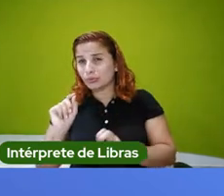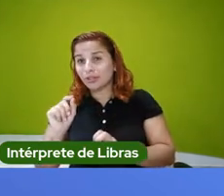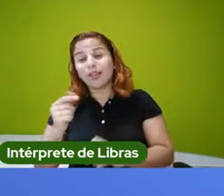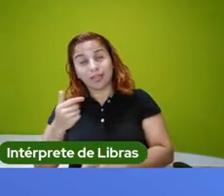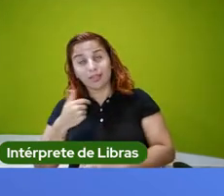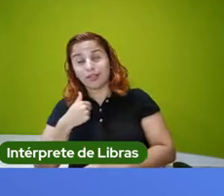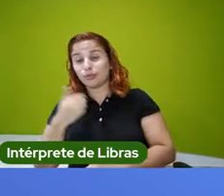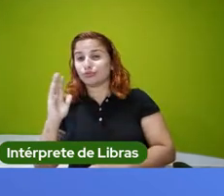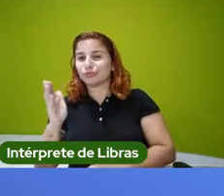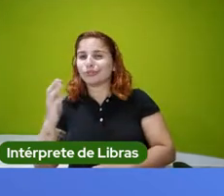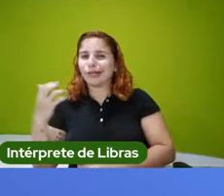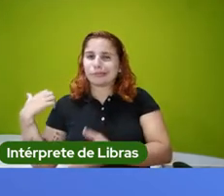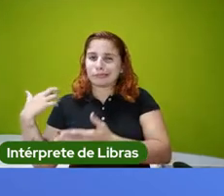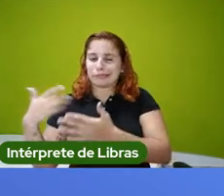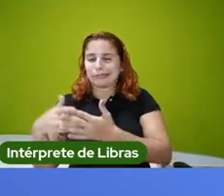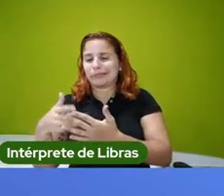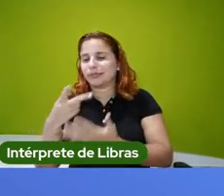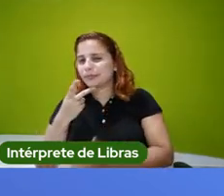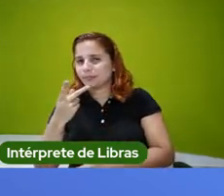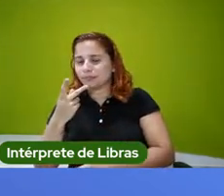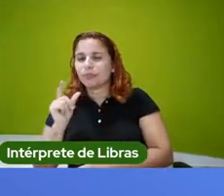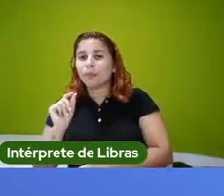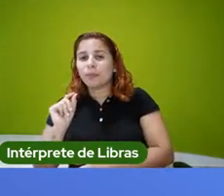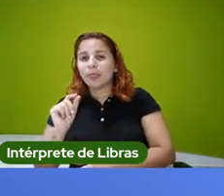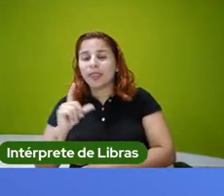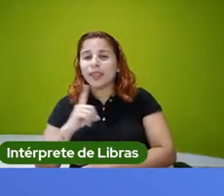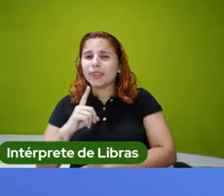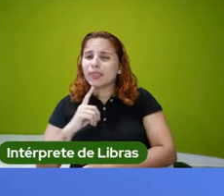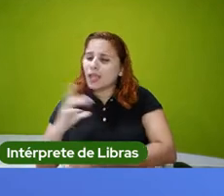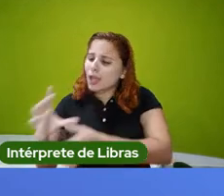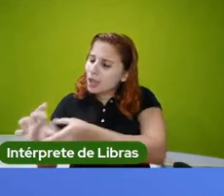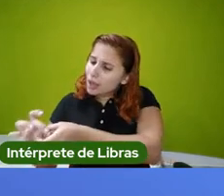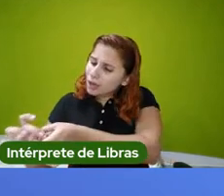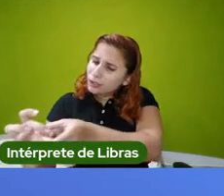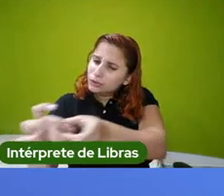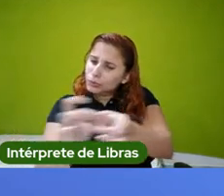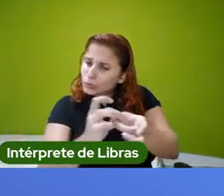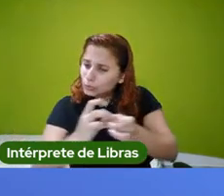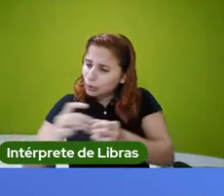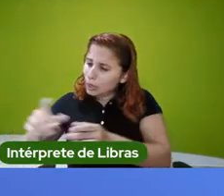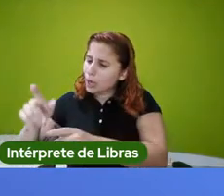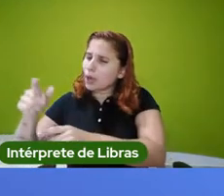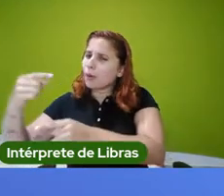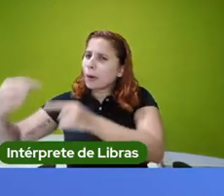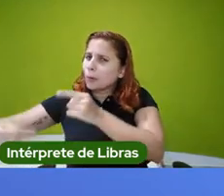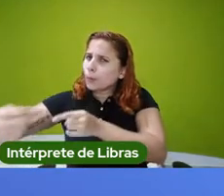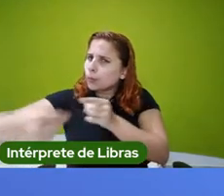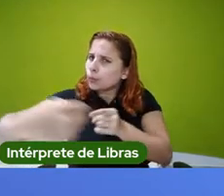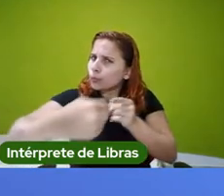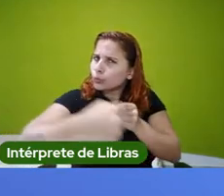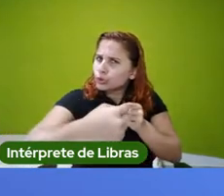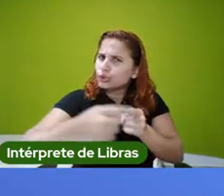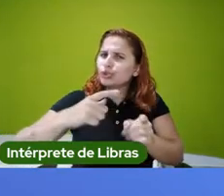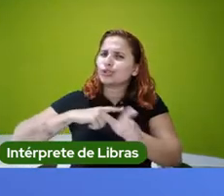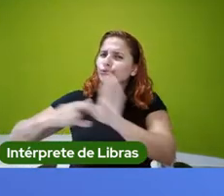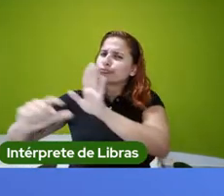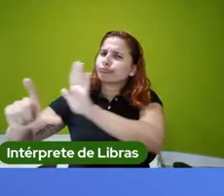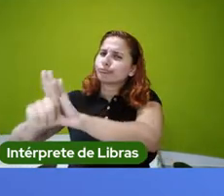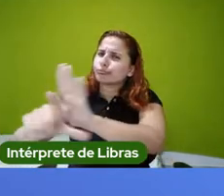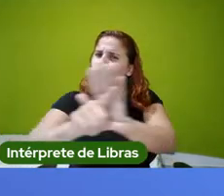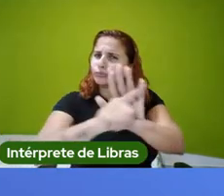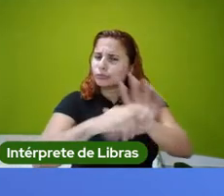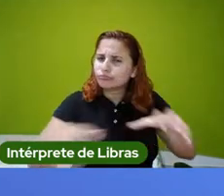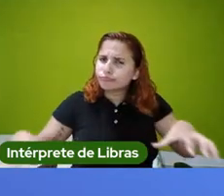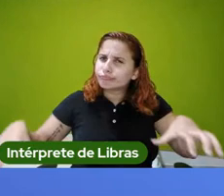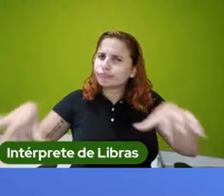aqui, né? De a reunião de vários esforços de políticas públicas com esse objetivo de uma proteção e de